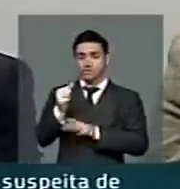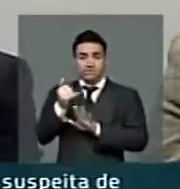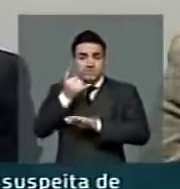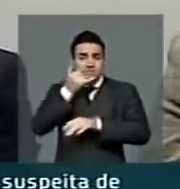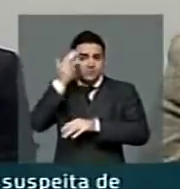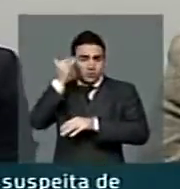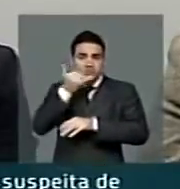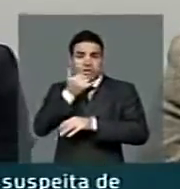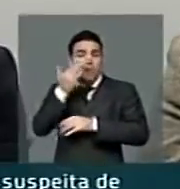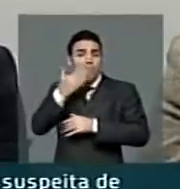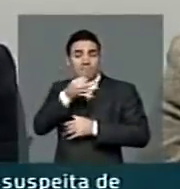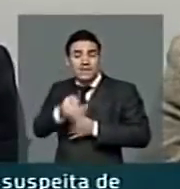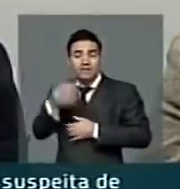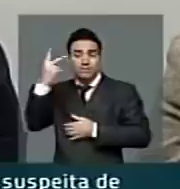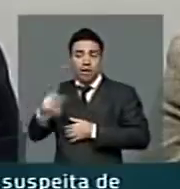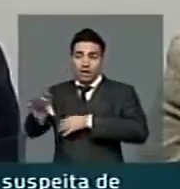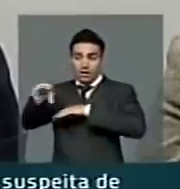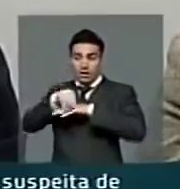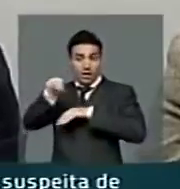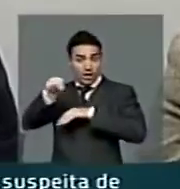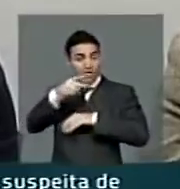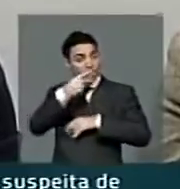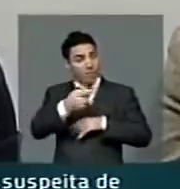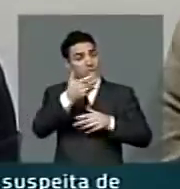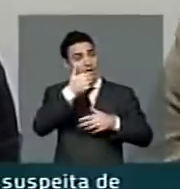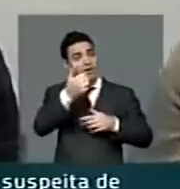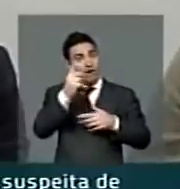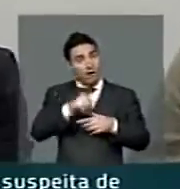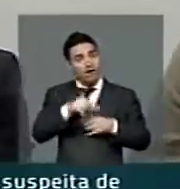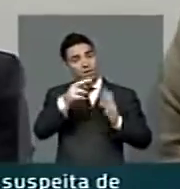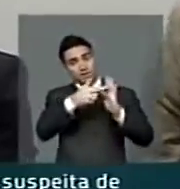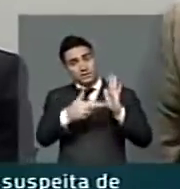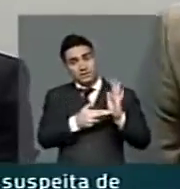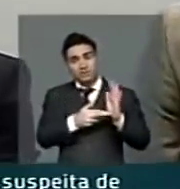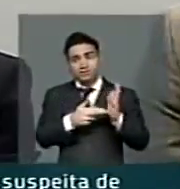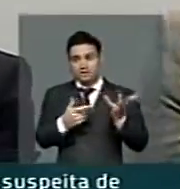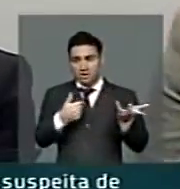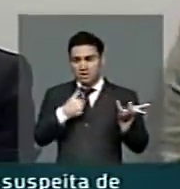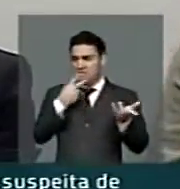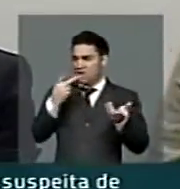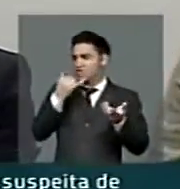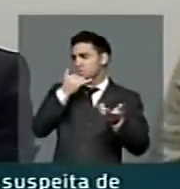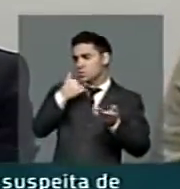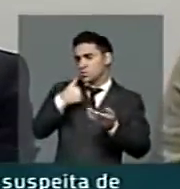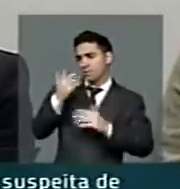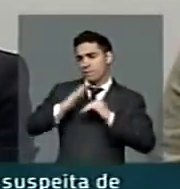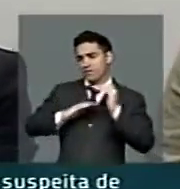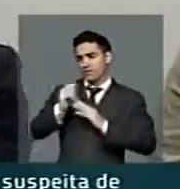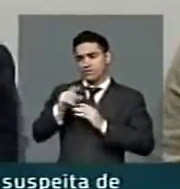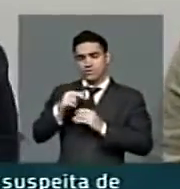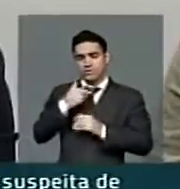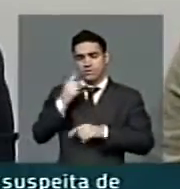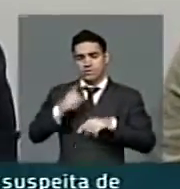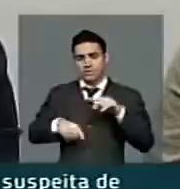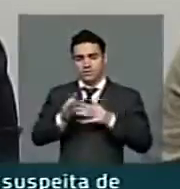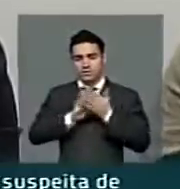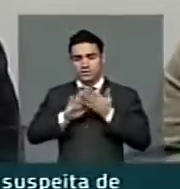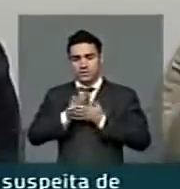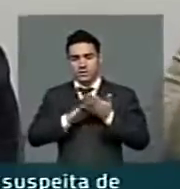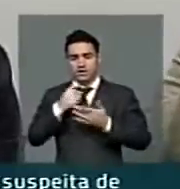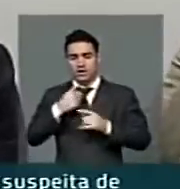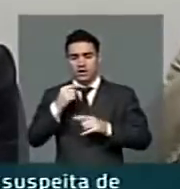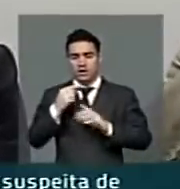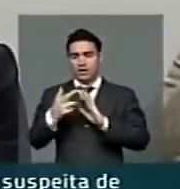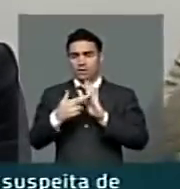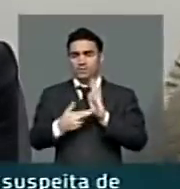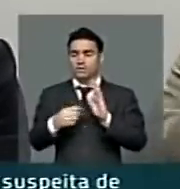mulheres prostitutas. Se elas estão dizendo que o melhor para elas é a regulamentação, quem sou eu para dizer que a profissão não tem que ser regulamentada porque ela tem que ser